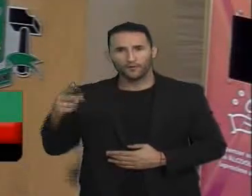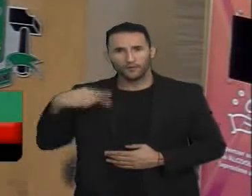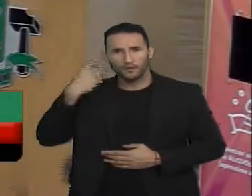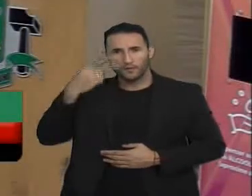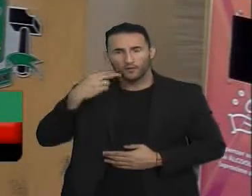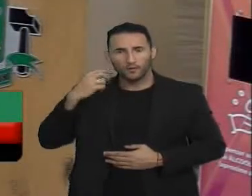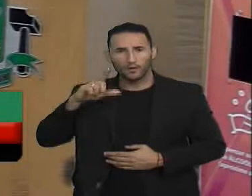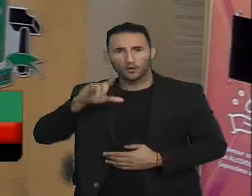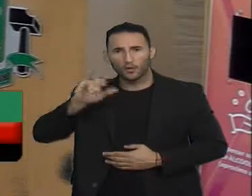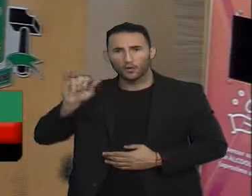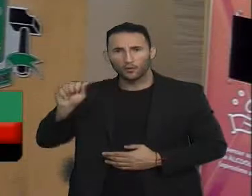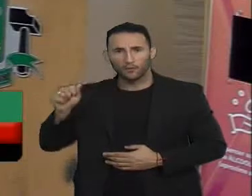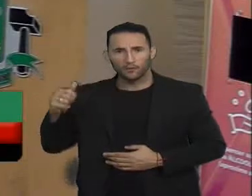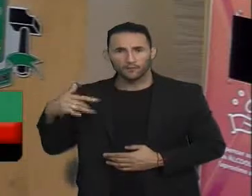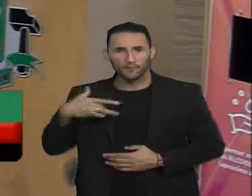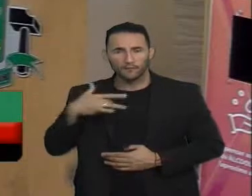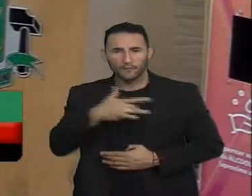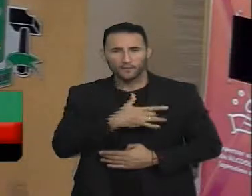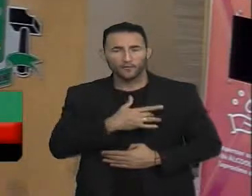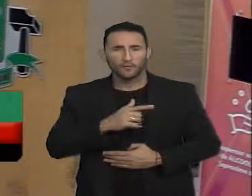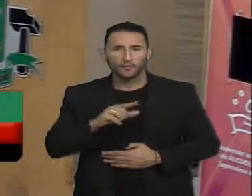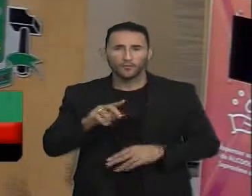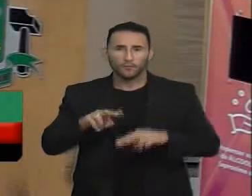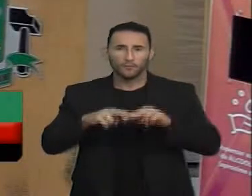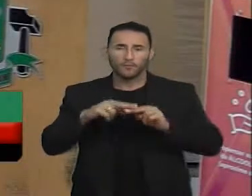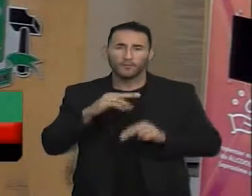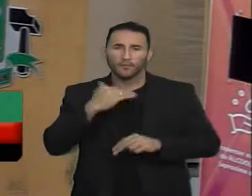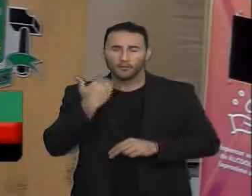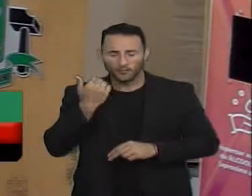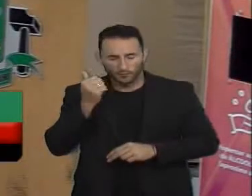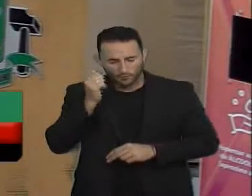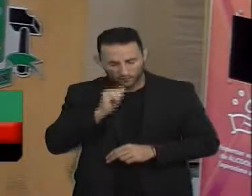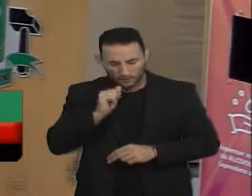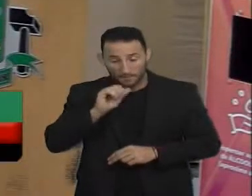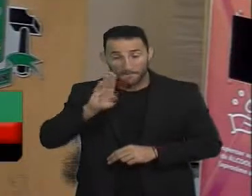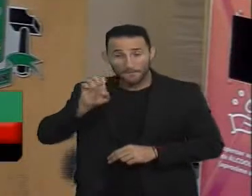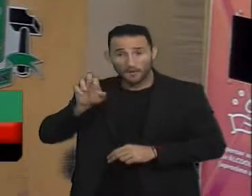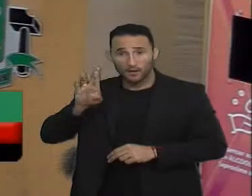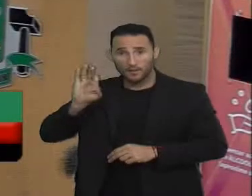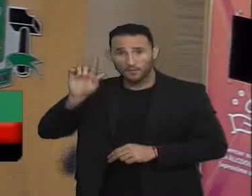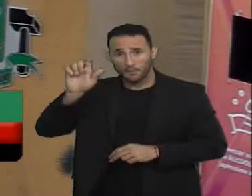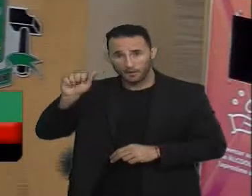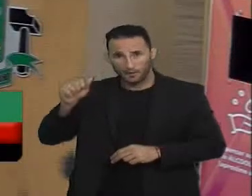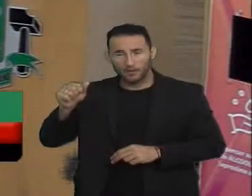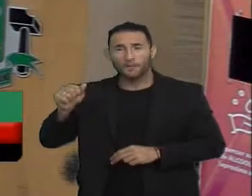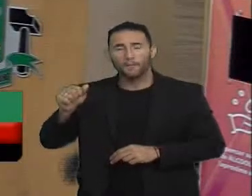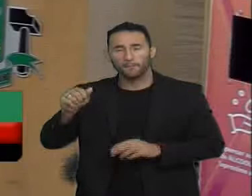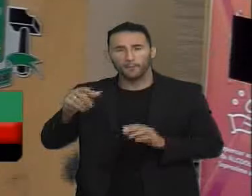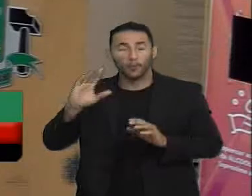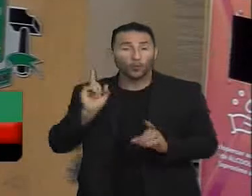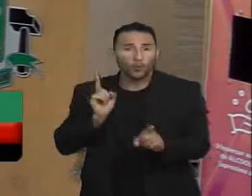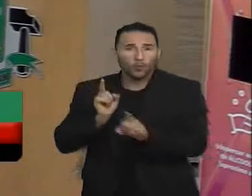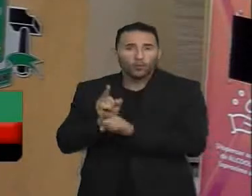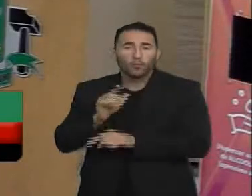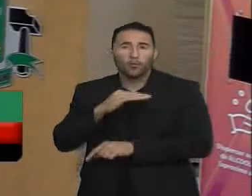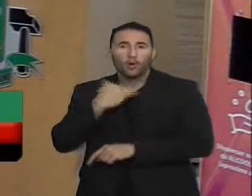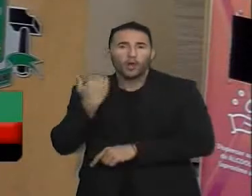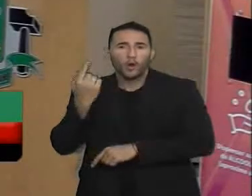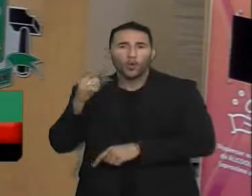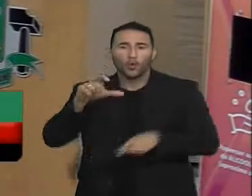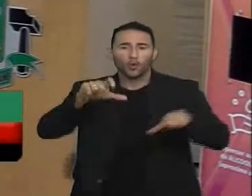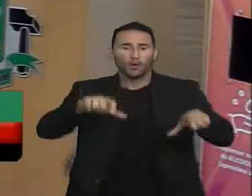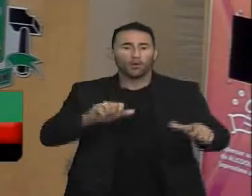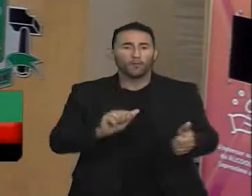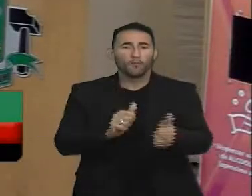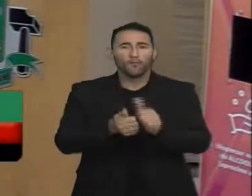vereadora Lúcia da Saúde, pelo falecimento da menina Bárbara Vitória, de 10 anos, encontrada morta em um campo de futebol